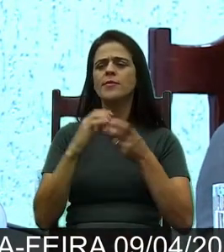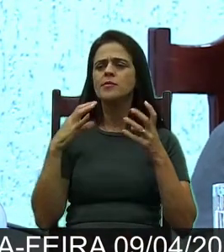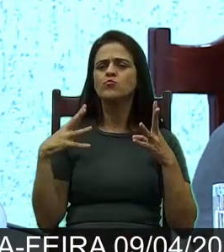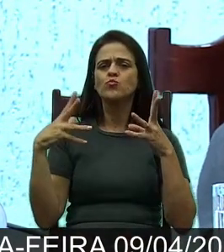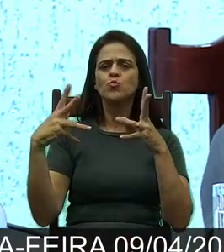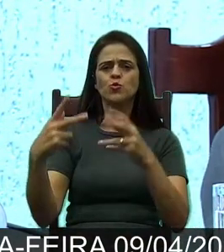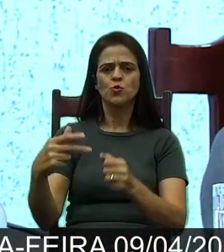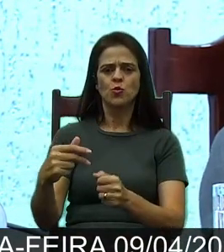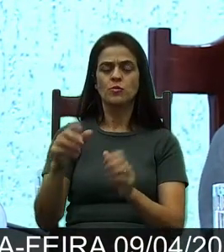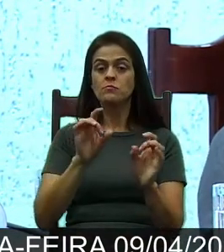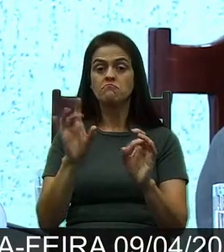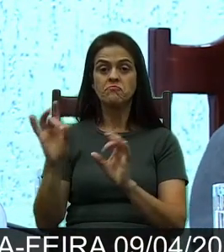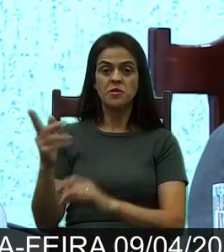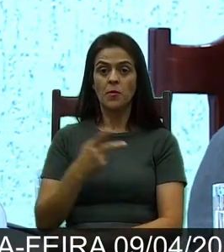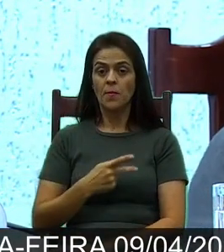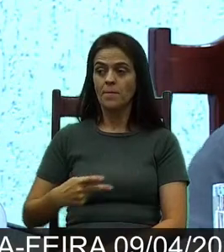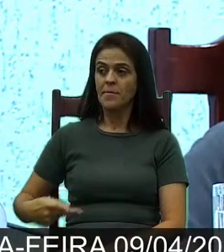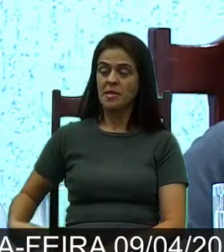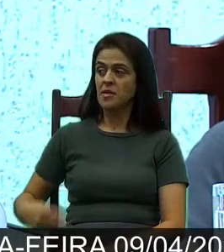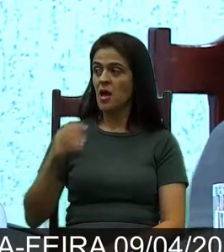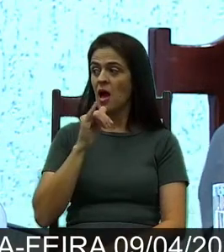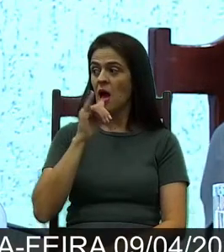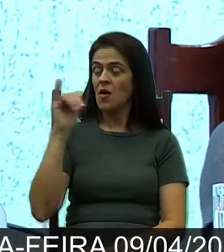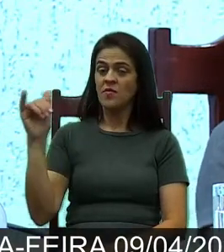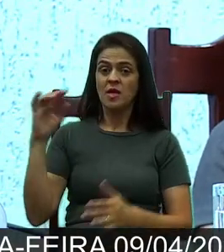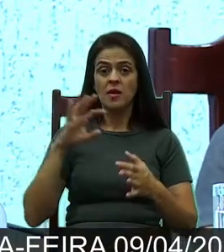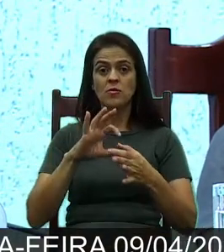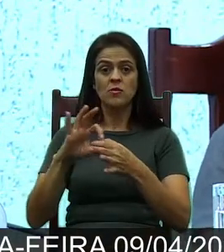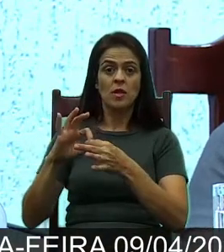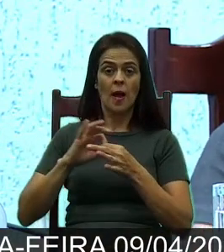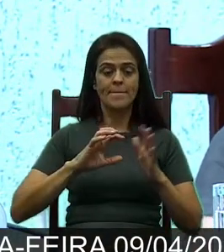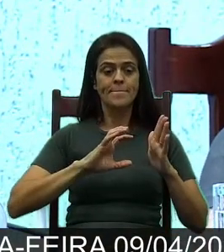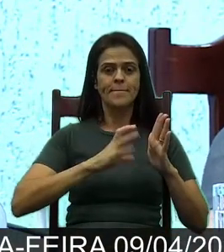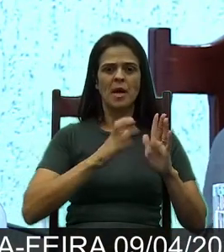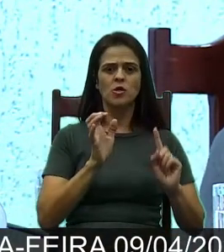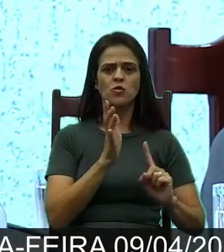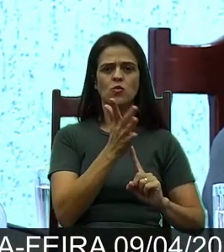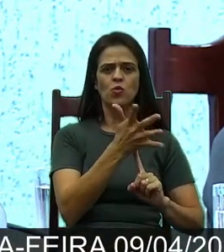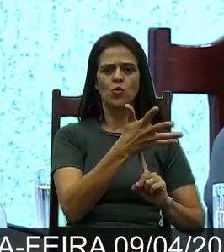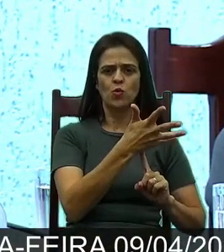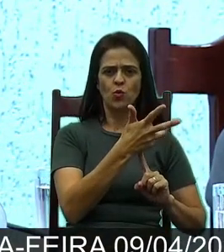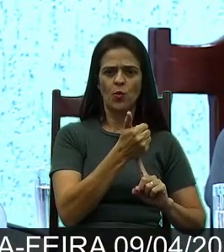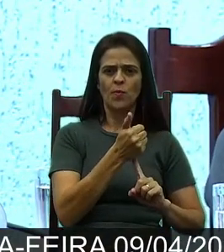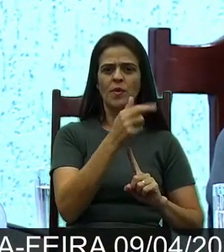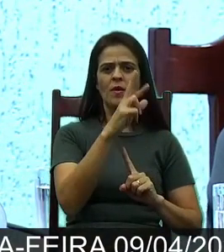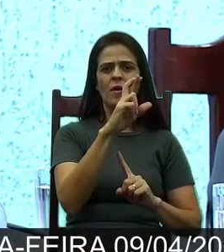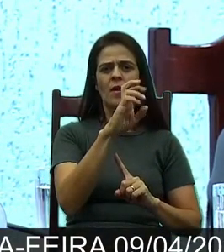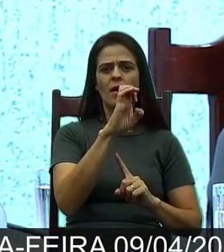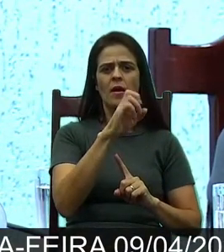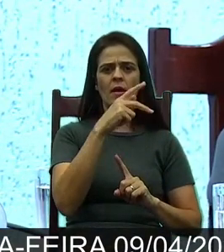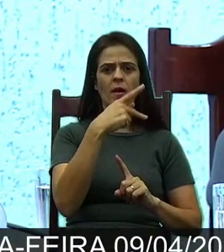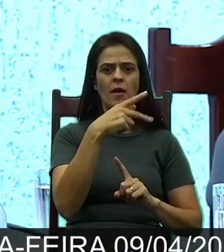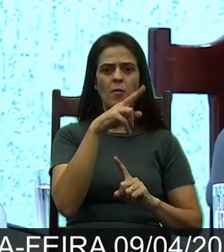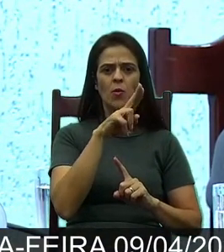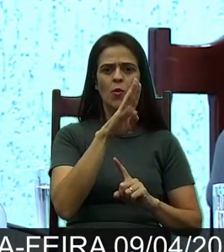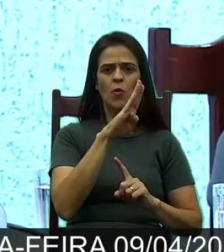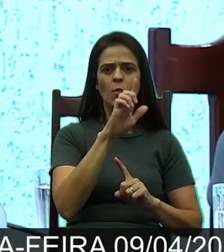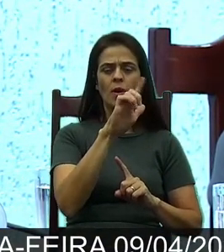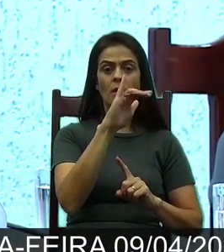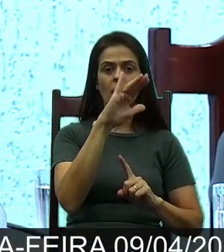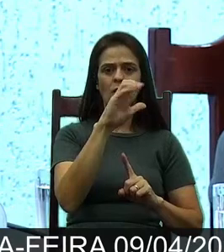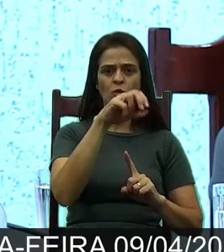presente para comunicar minha filiação no Partido Republicano na data 1 de abril de 2024.